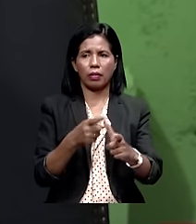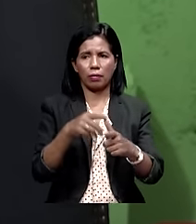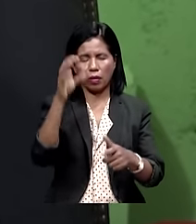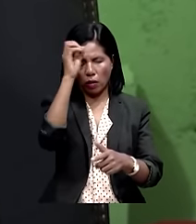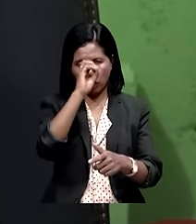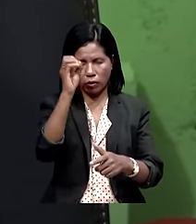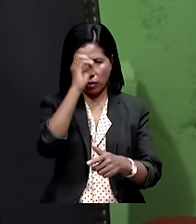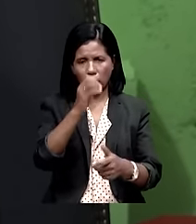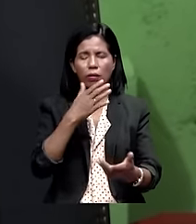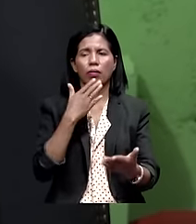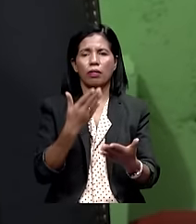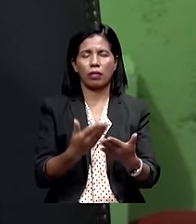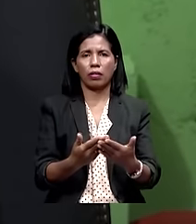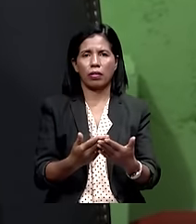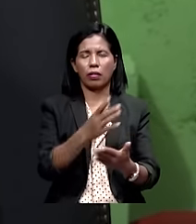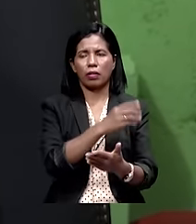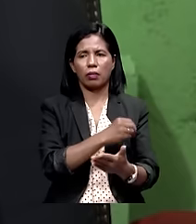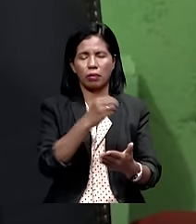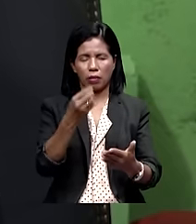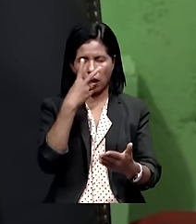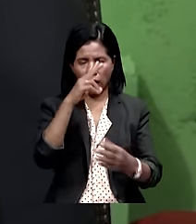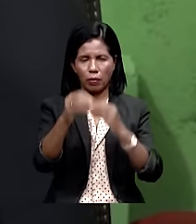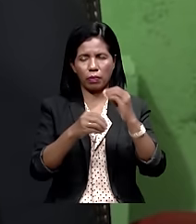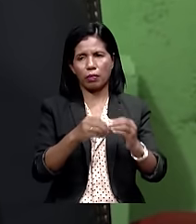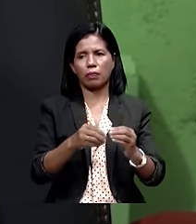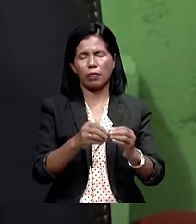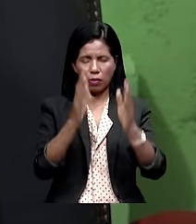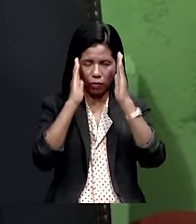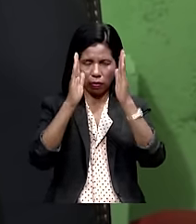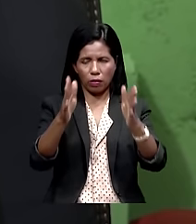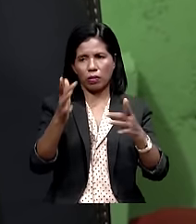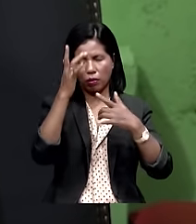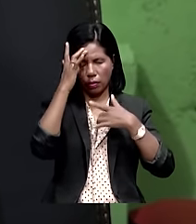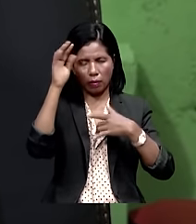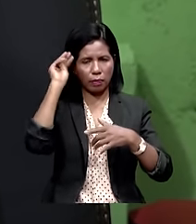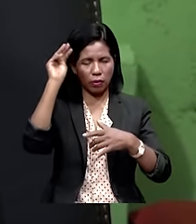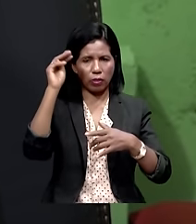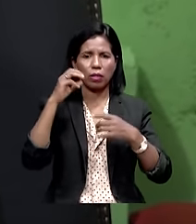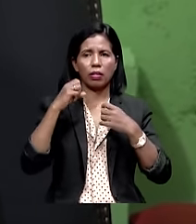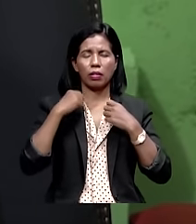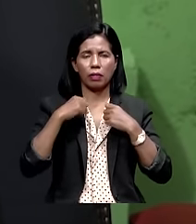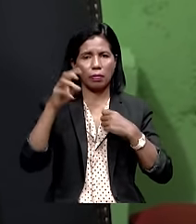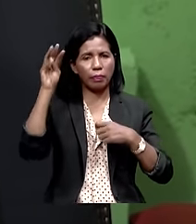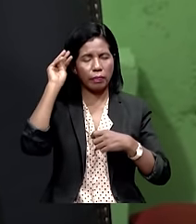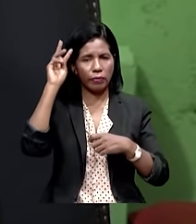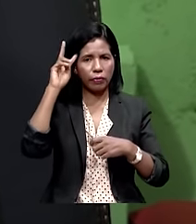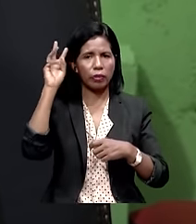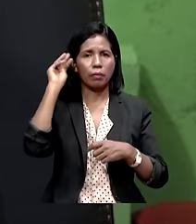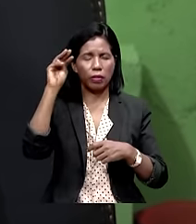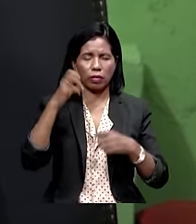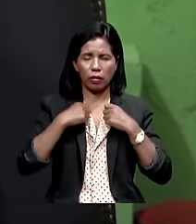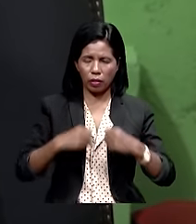observasaun dia, nomo halo examinasaun profundo. Bas sua silencia ni Saudi hon ne